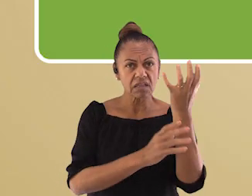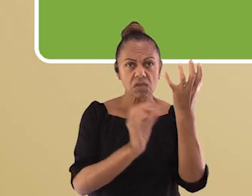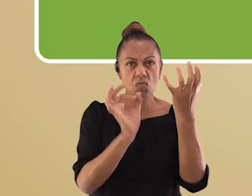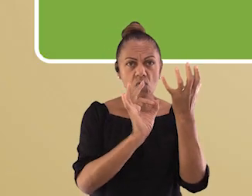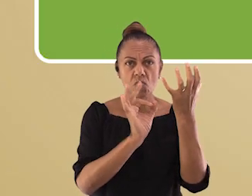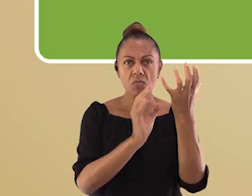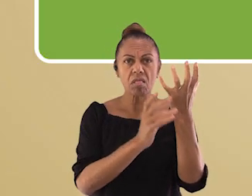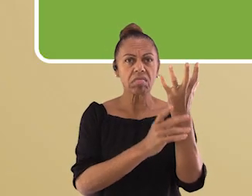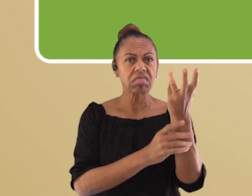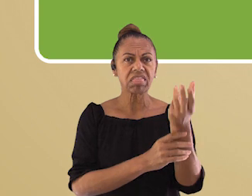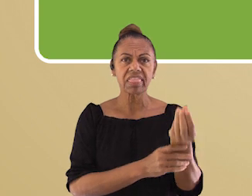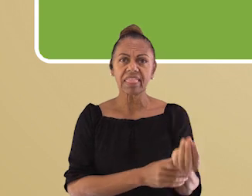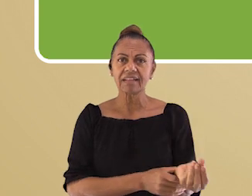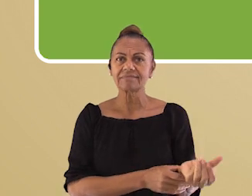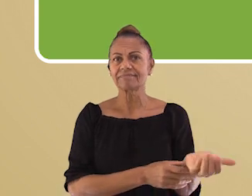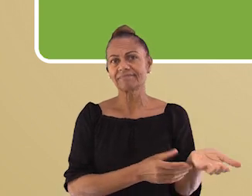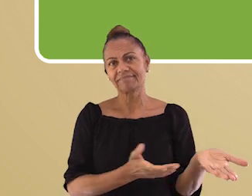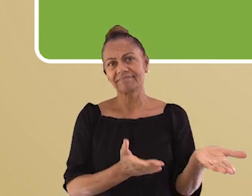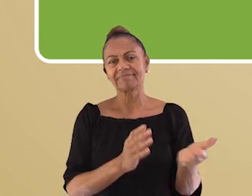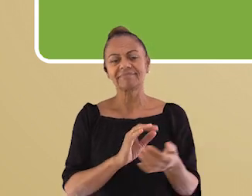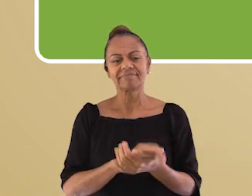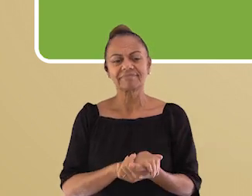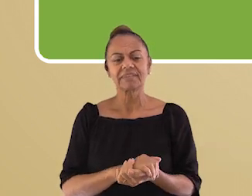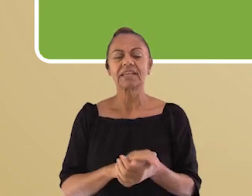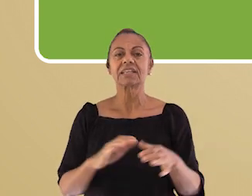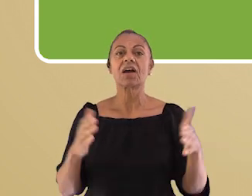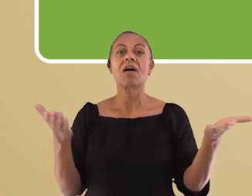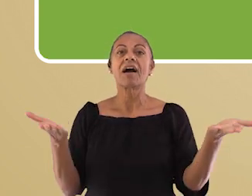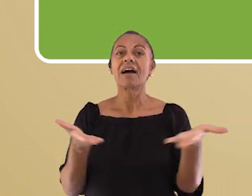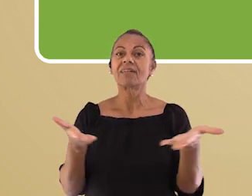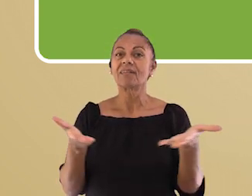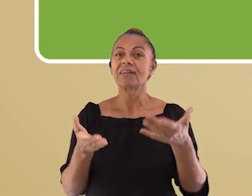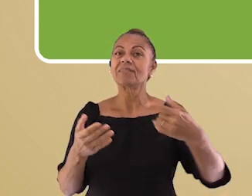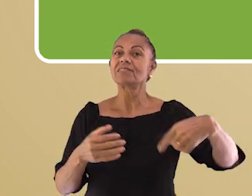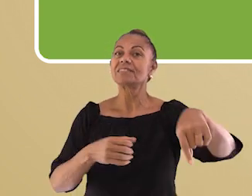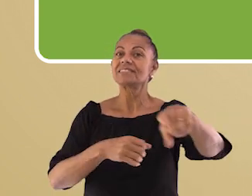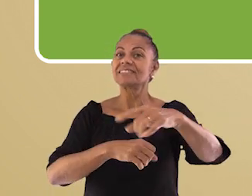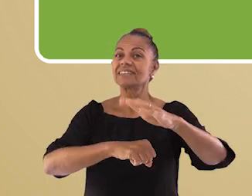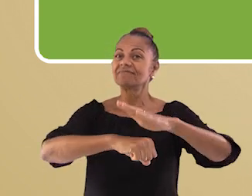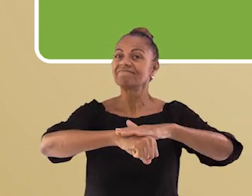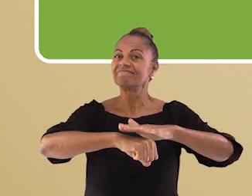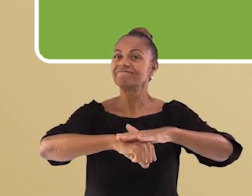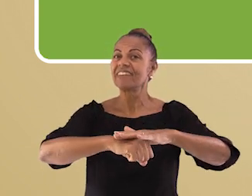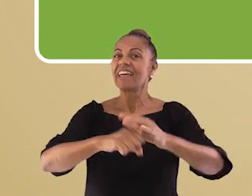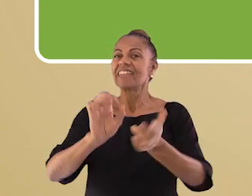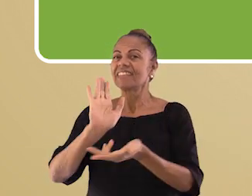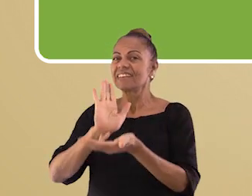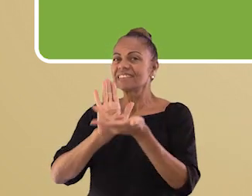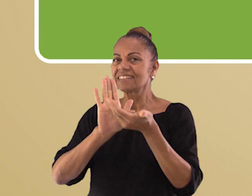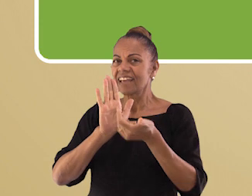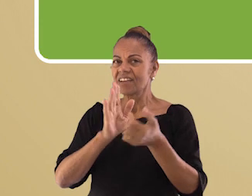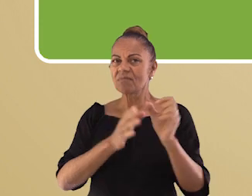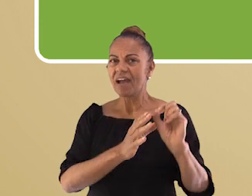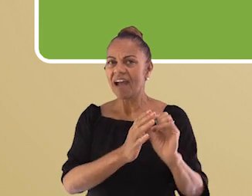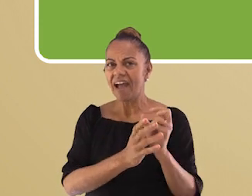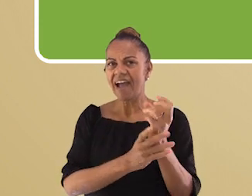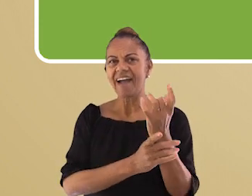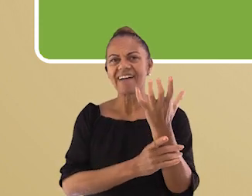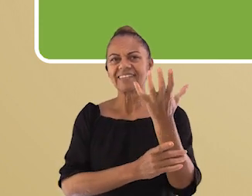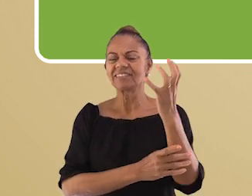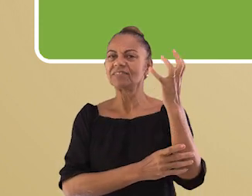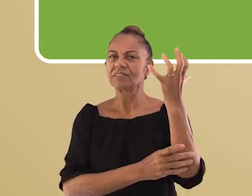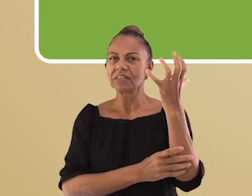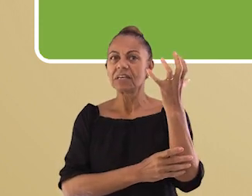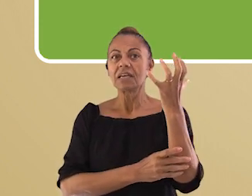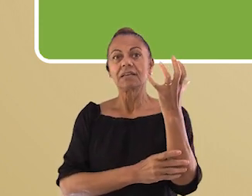Para finalizar, que tal você desenhar uma árvore e enviar uma foto dela para mim? Para receber o